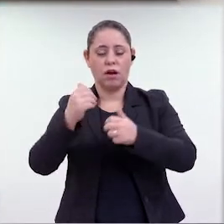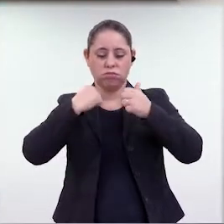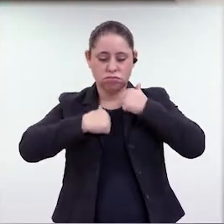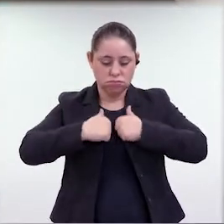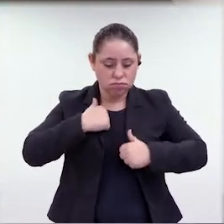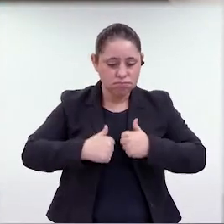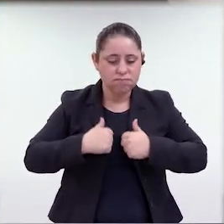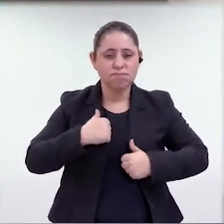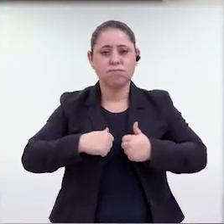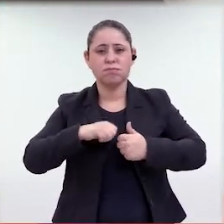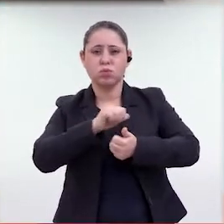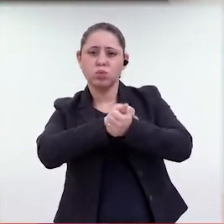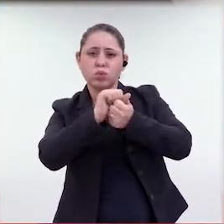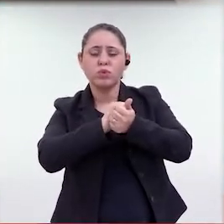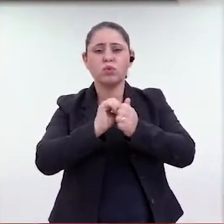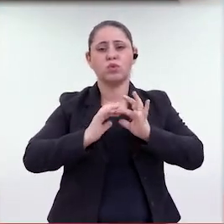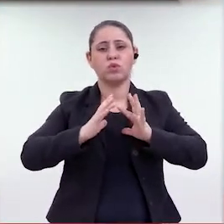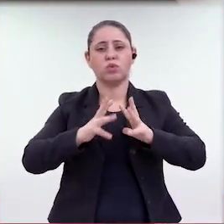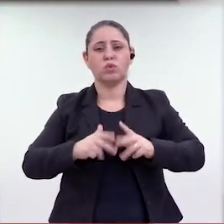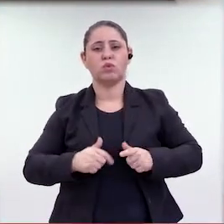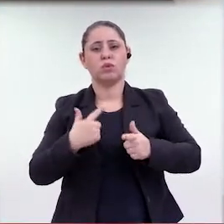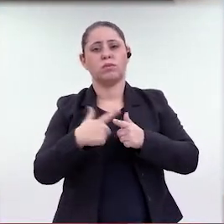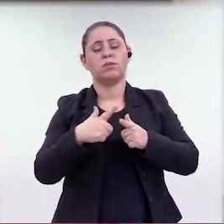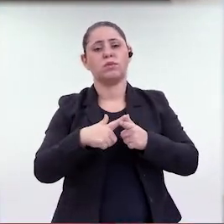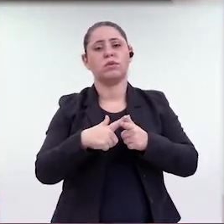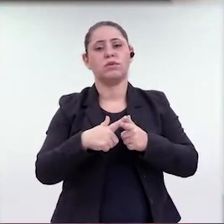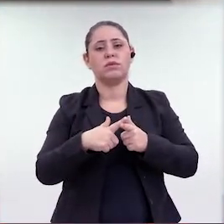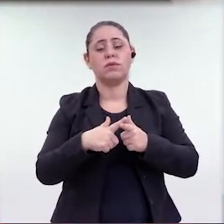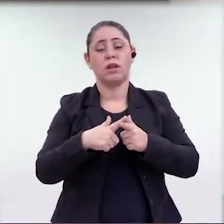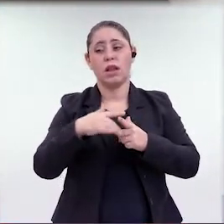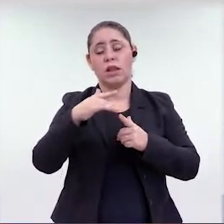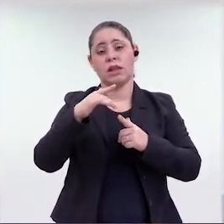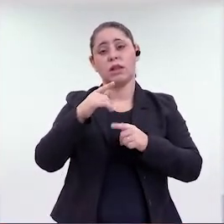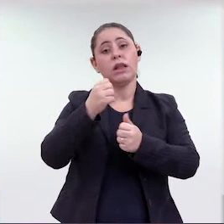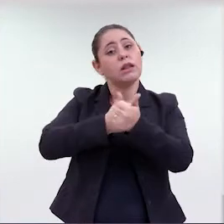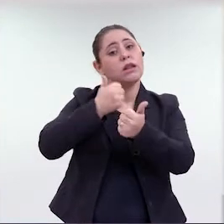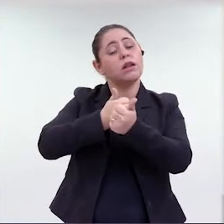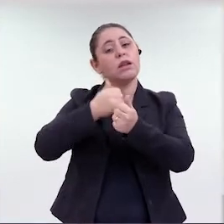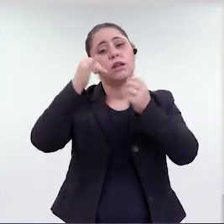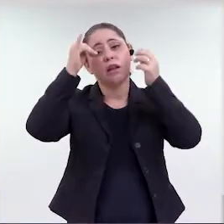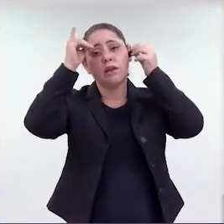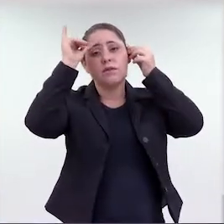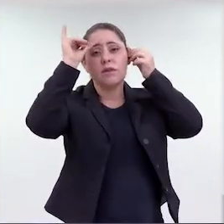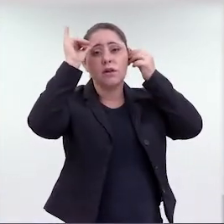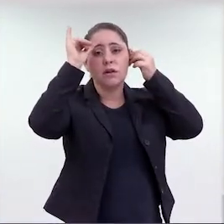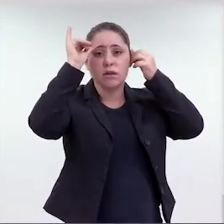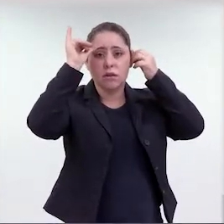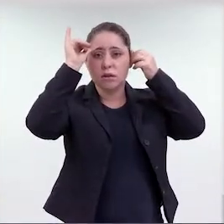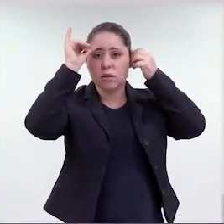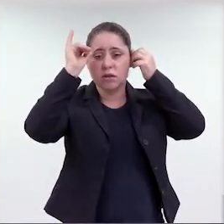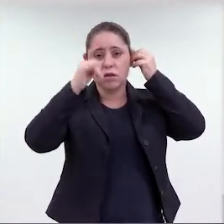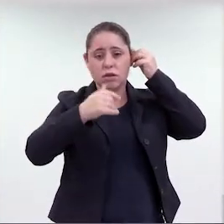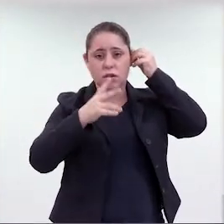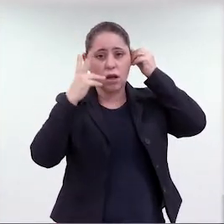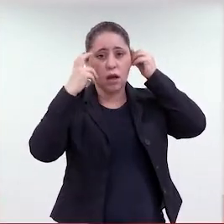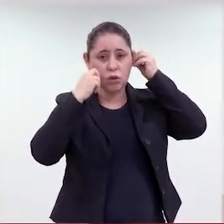se arrumar, porque assim, você vai tentando evitar essas situações, adotando